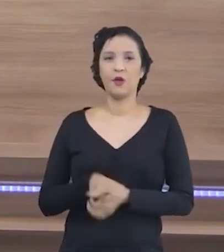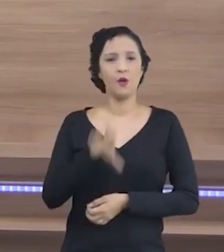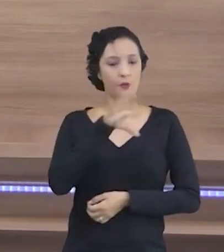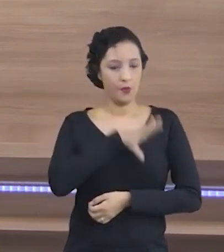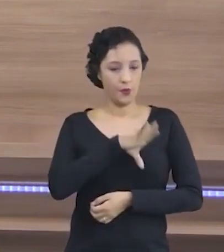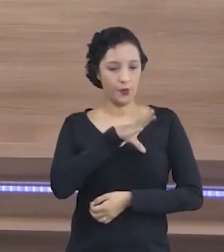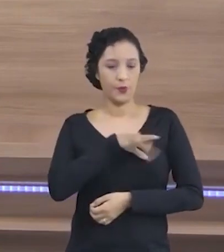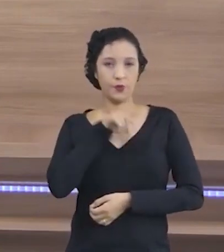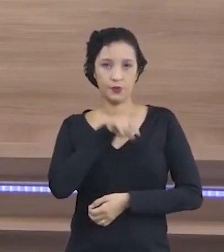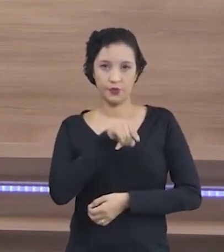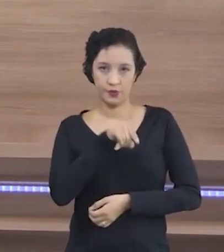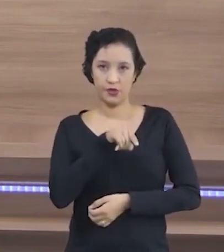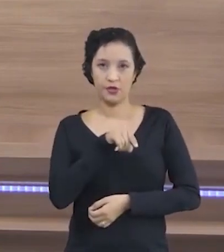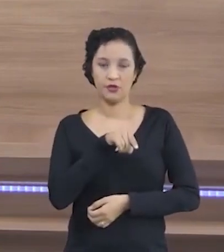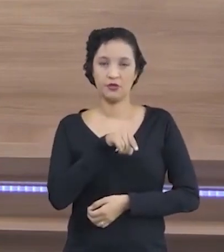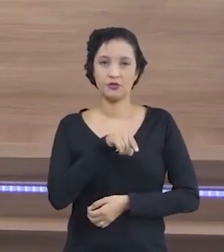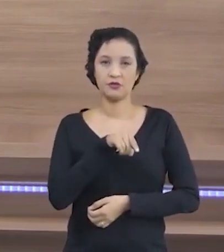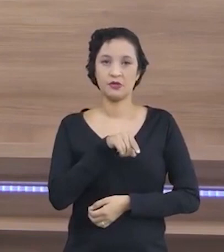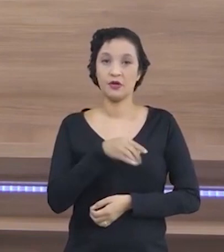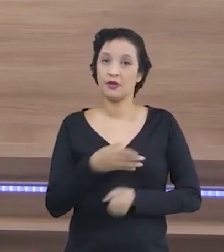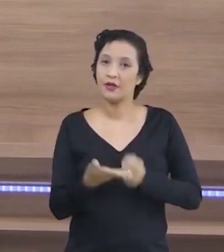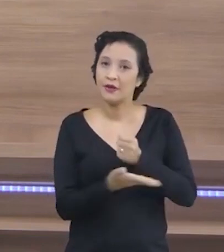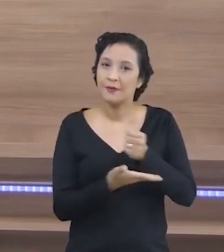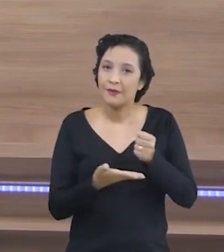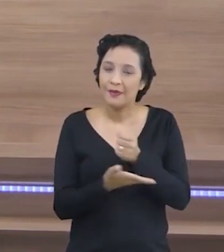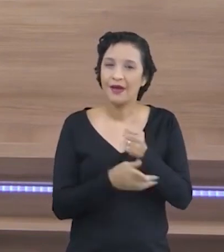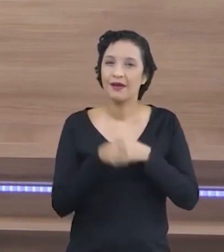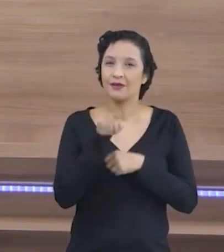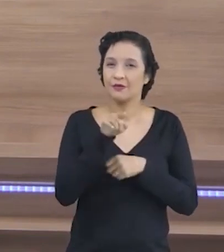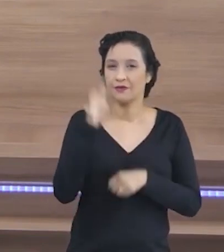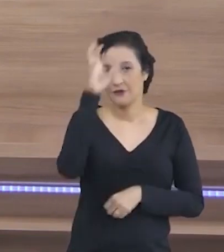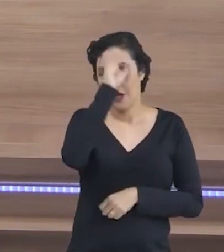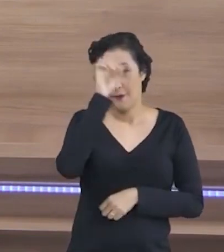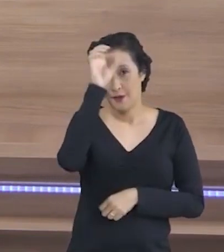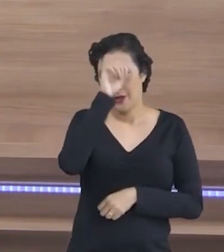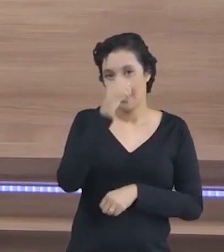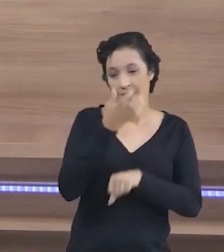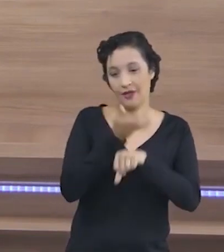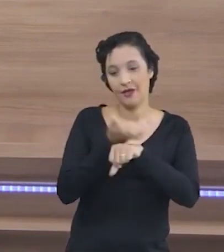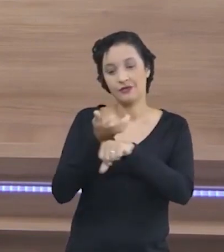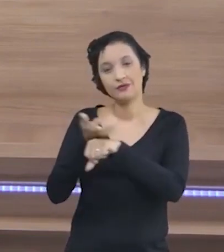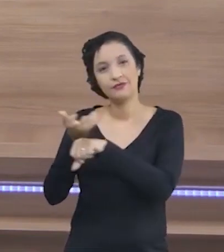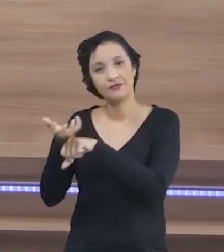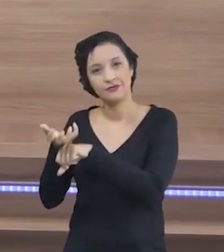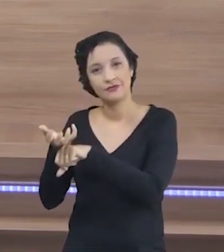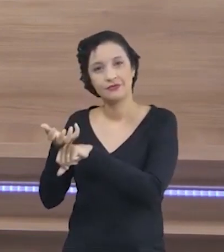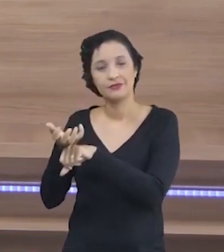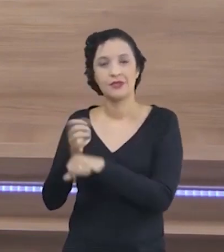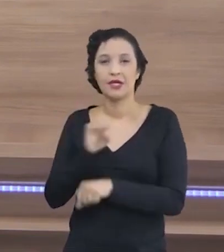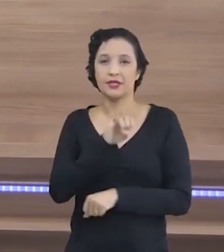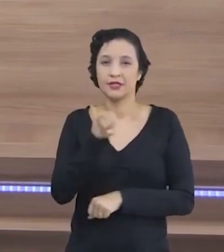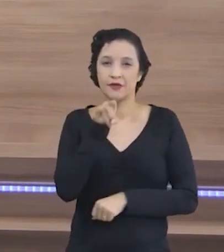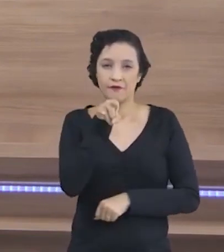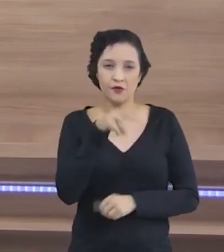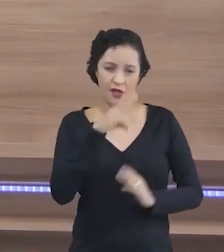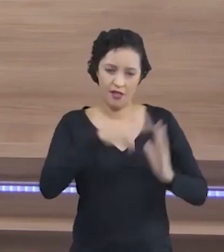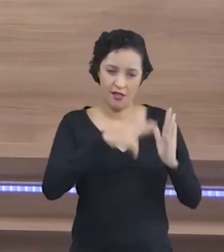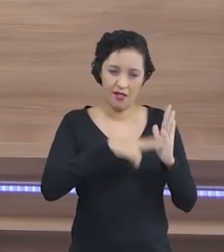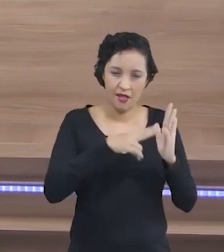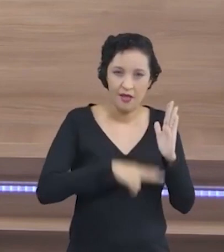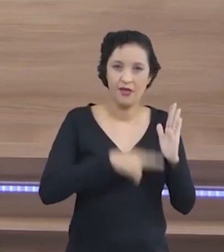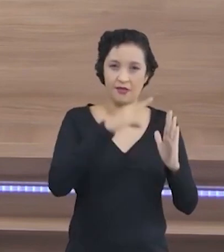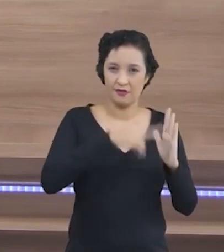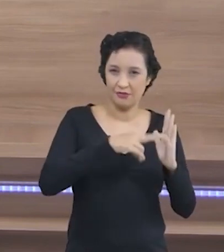no entanto, ela dá subsídios para vocês aprenderem as outras áreas. Quando vocês começam a ler bastante,